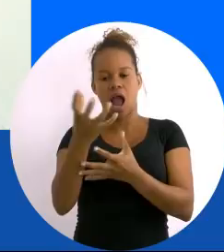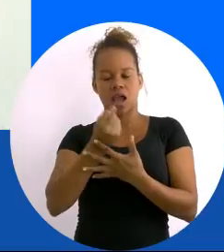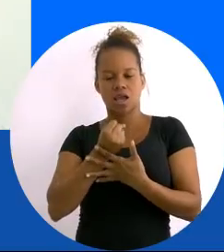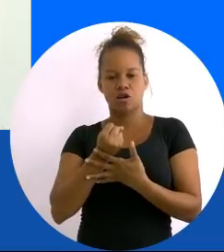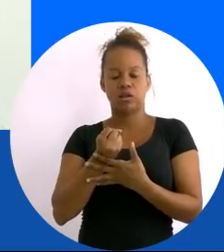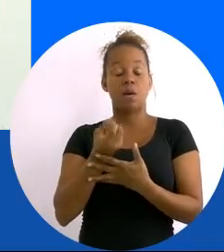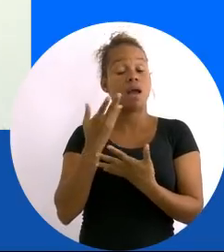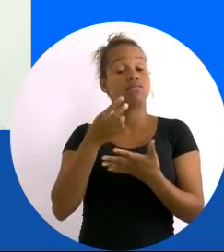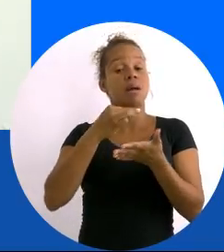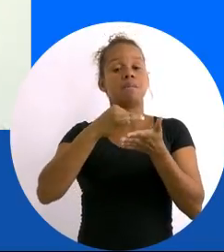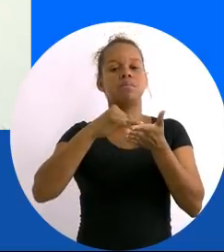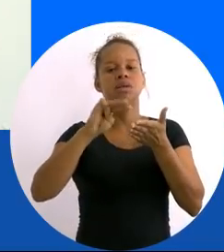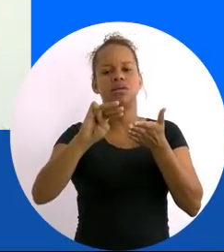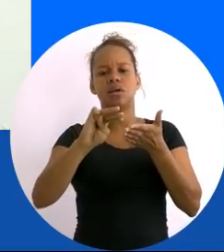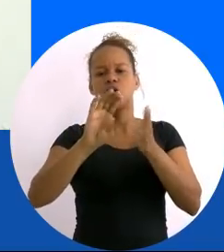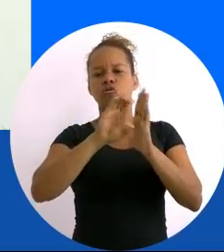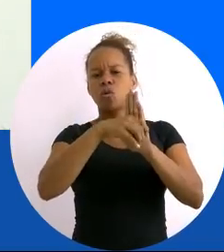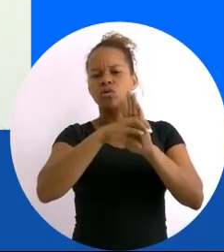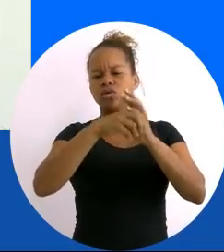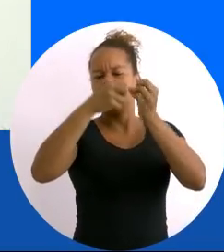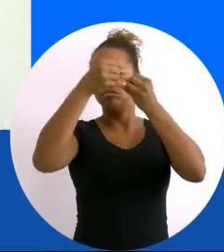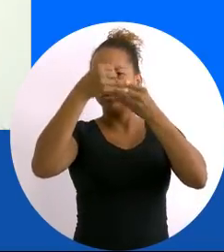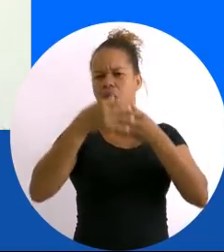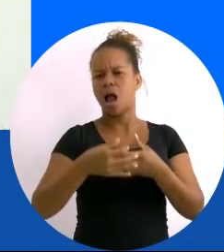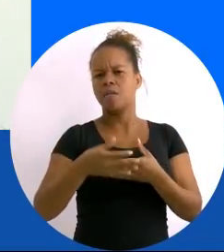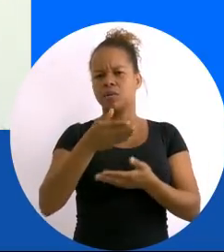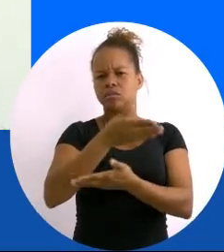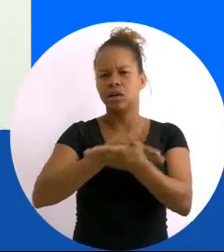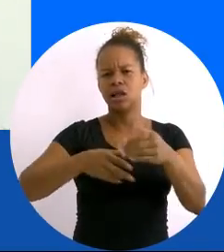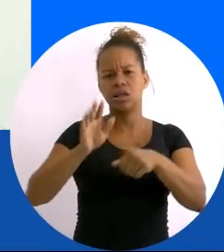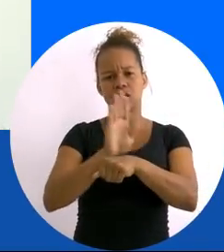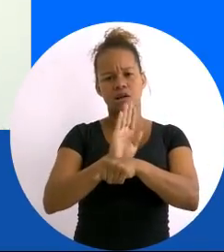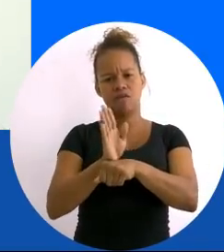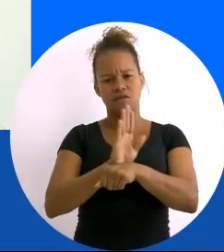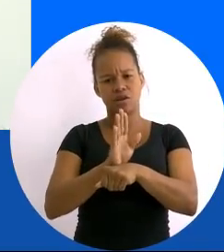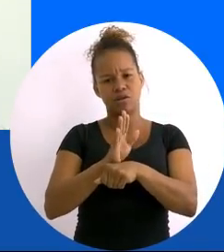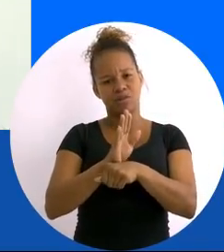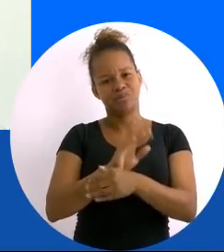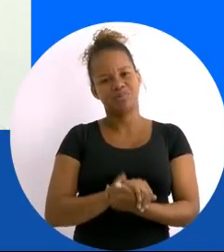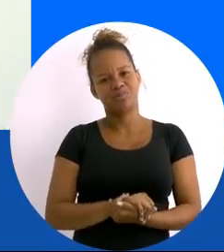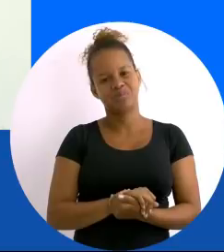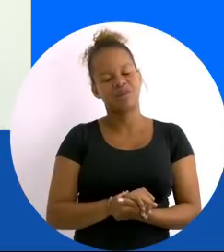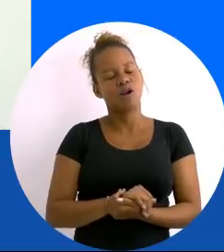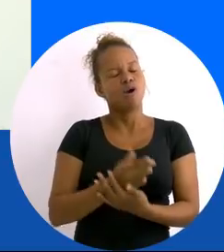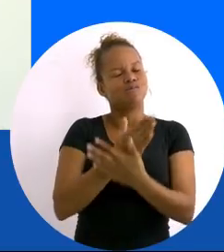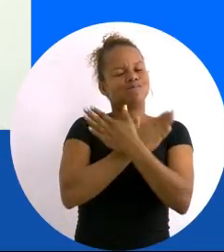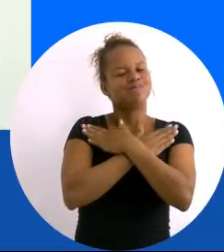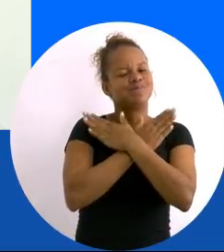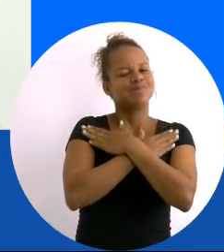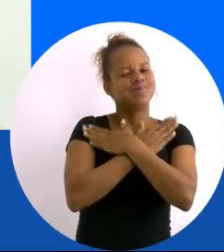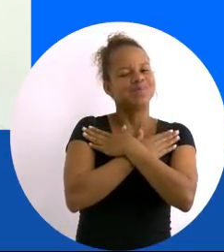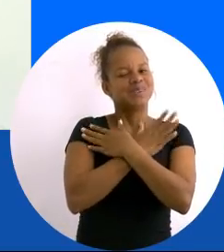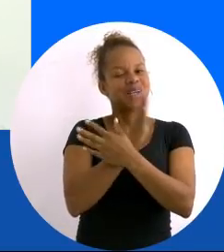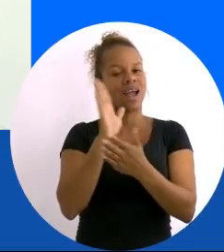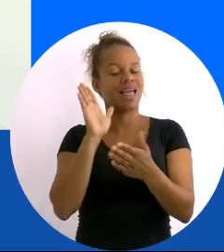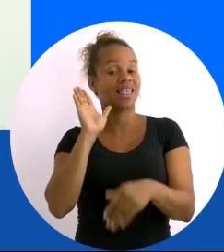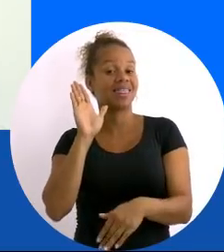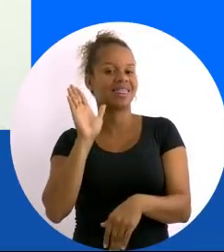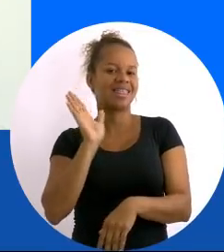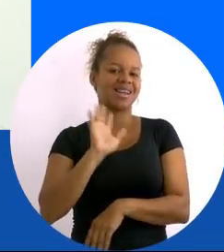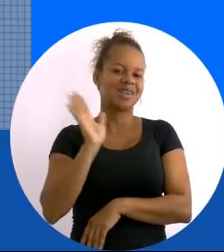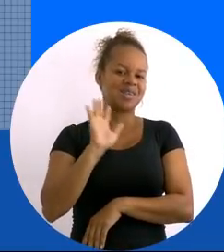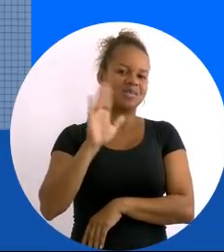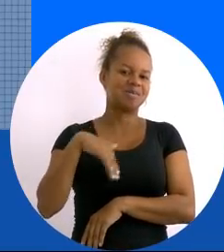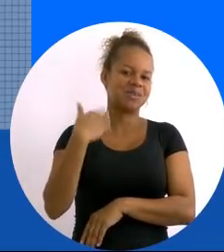Esta é a mensagem, o conceito rápido que eu gostaria de passar nesse vídeo. Eu vou ficando por aqui. Um grande abraço e até